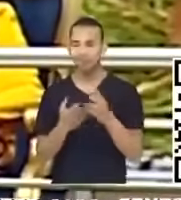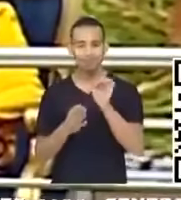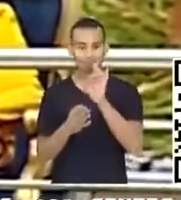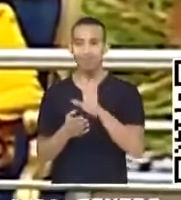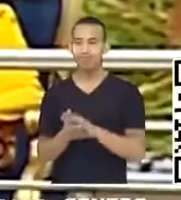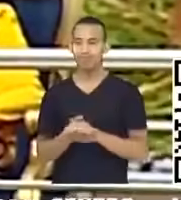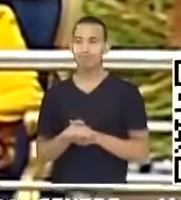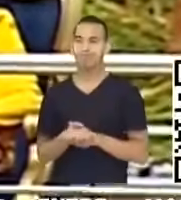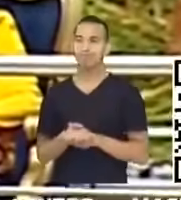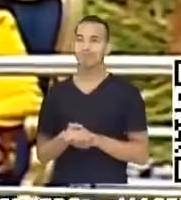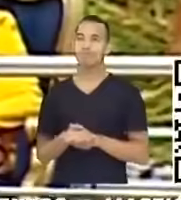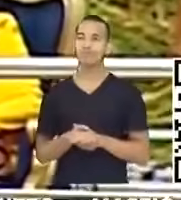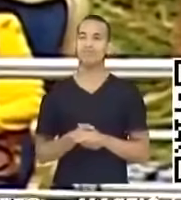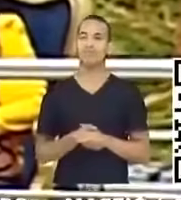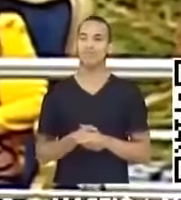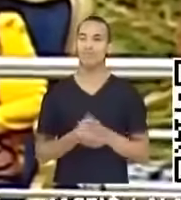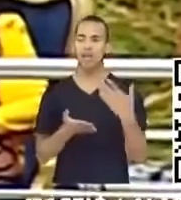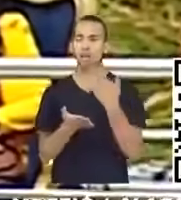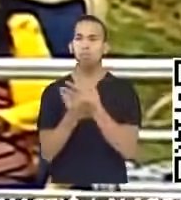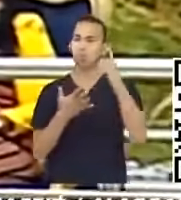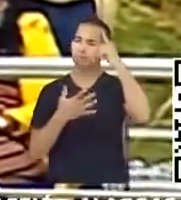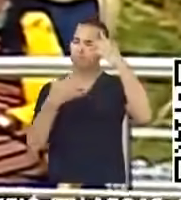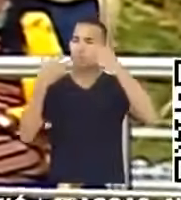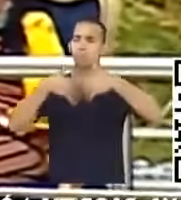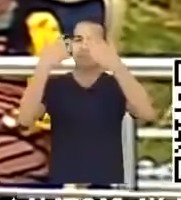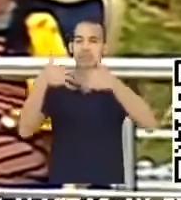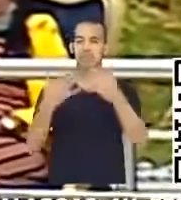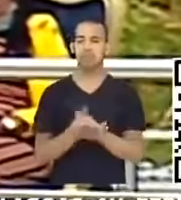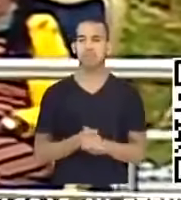filho E aí eu fico pensando